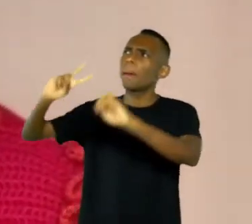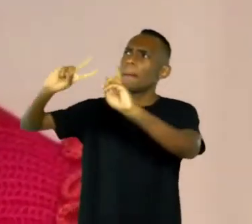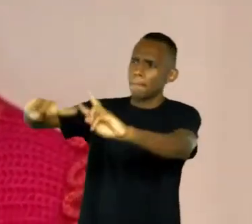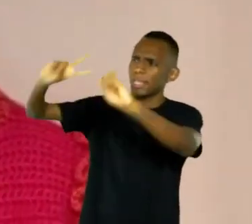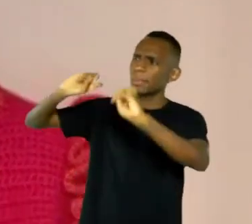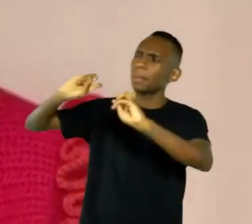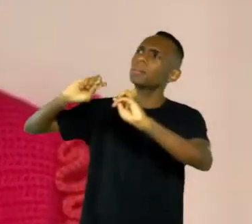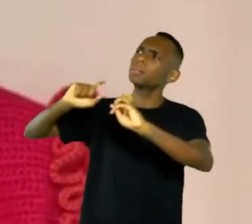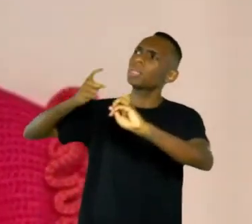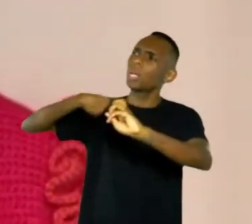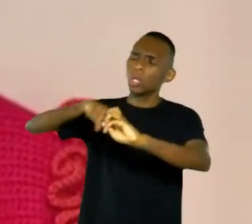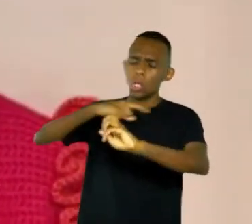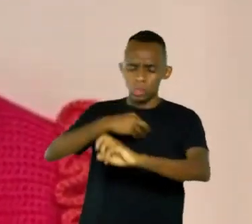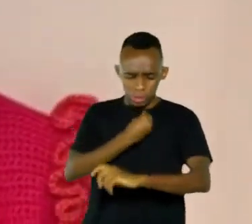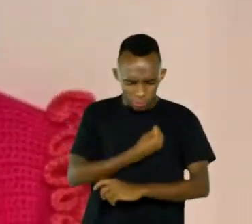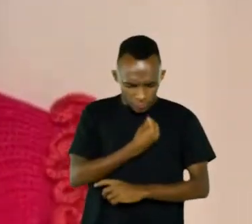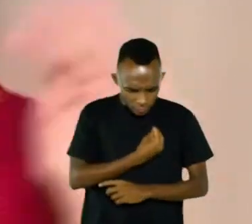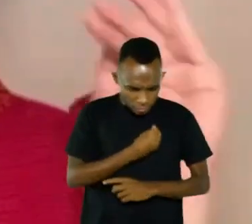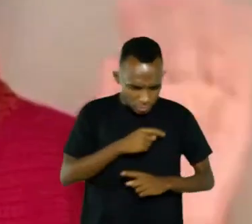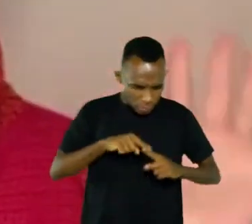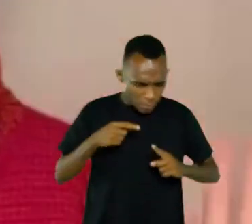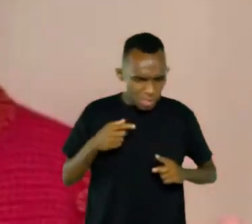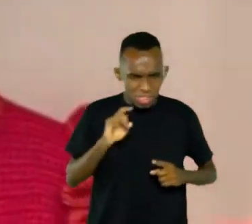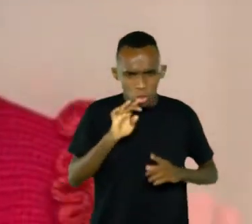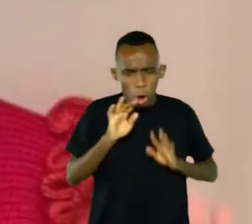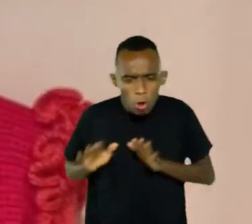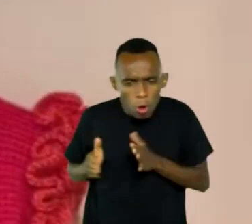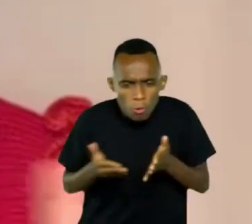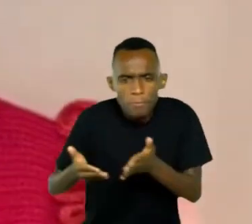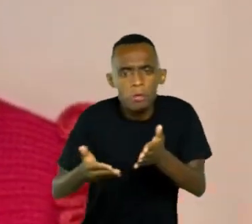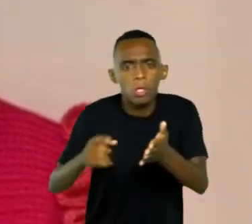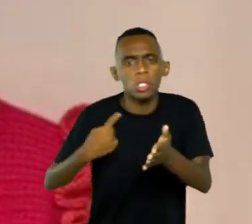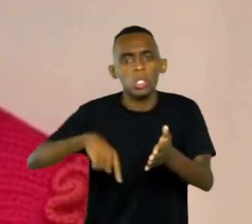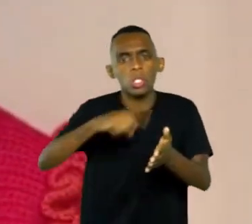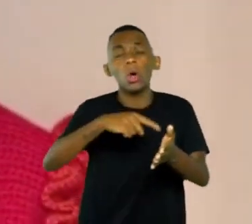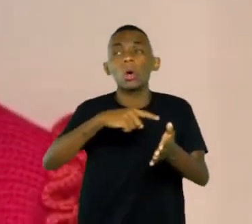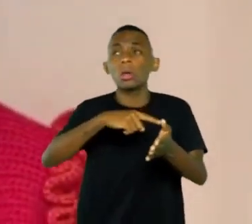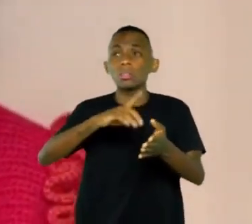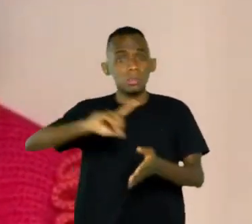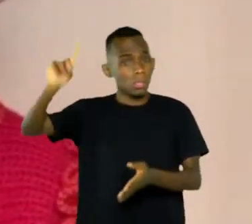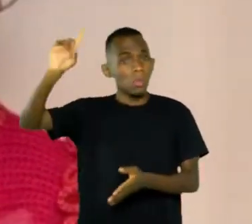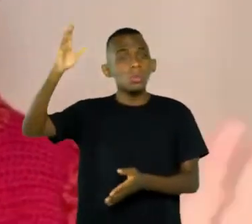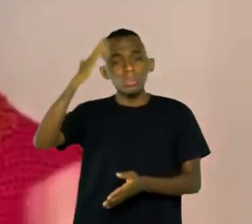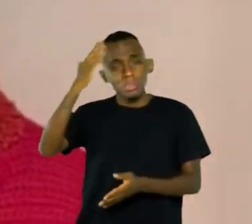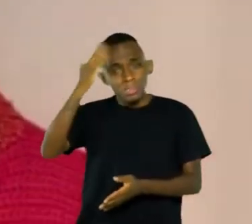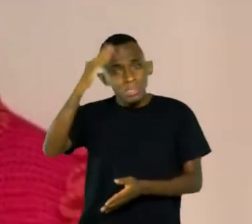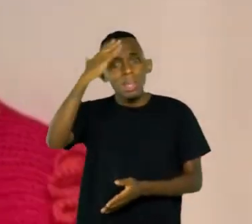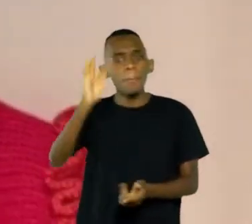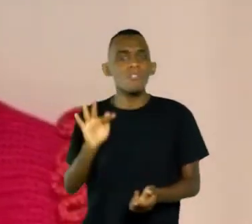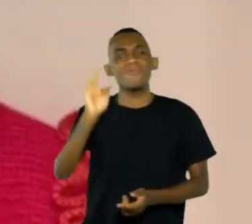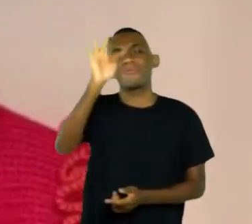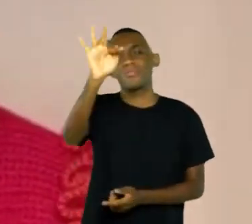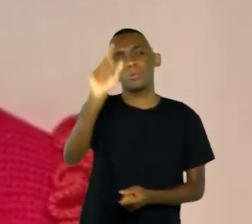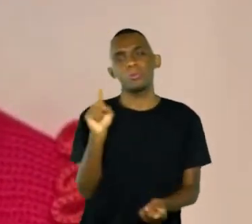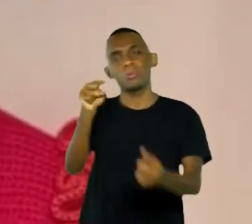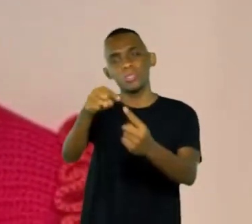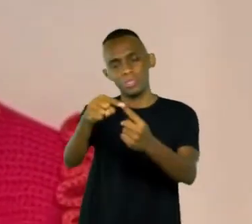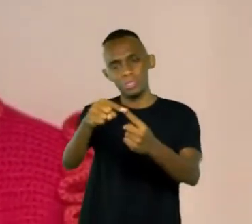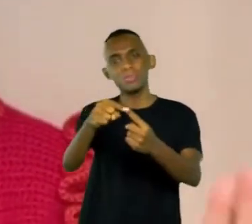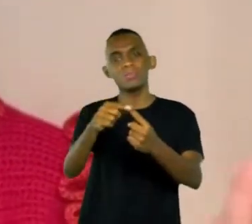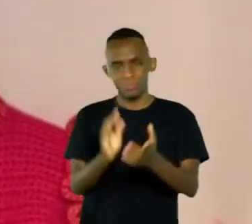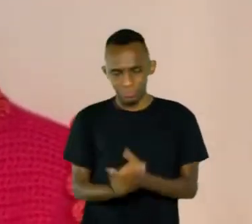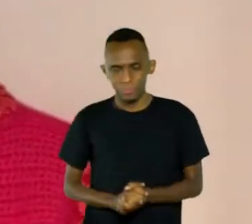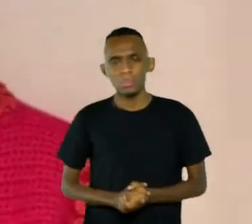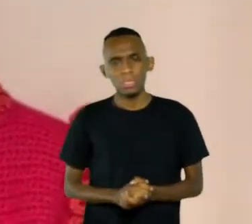gente só estivesse vendo ali aquela estrada, como se ele estivesse vendo o GPS. Ele sabe para onde a gente está indo, ele sabe que os caminhos tá tudo